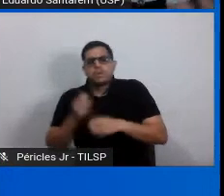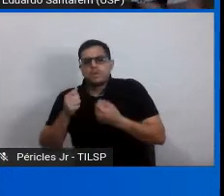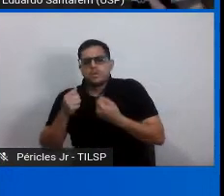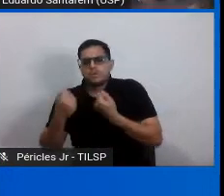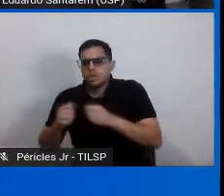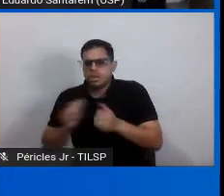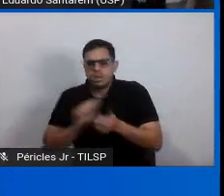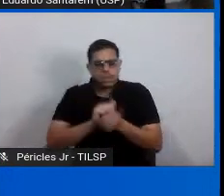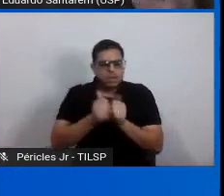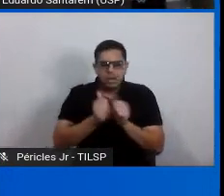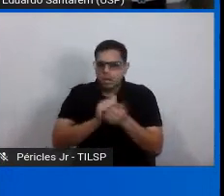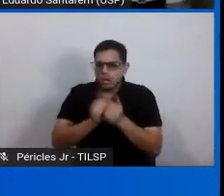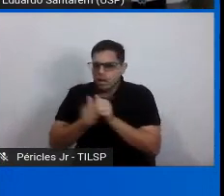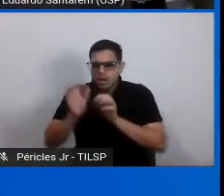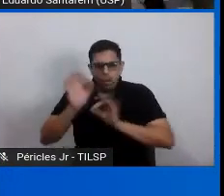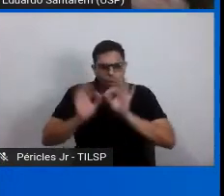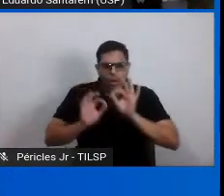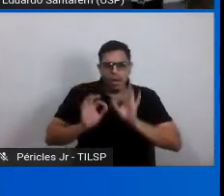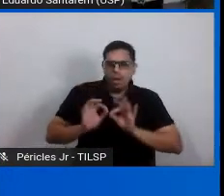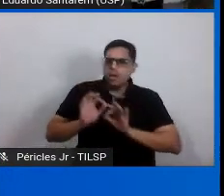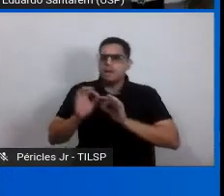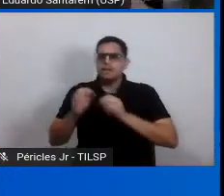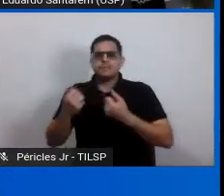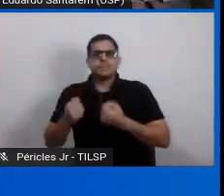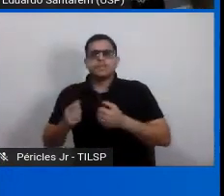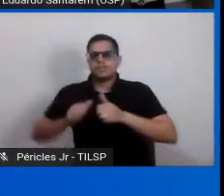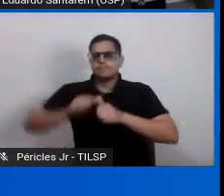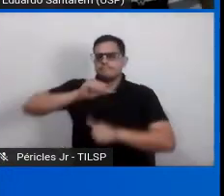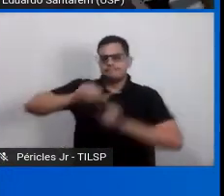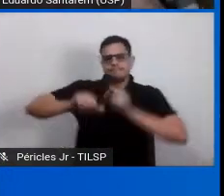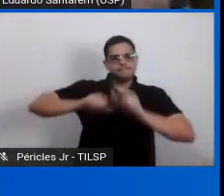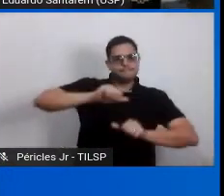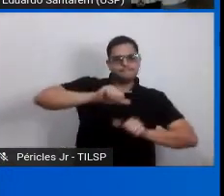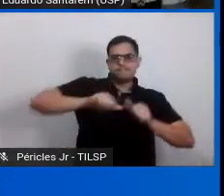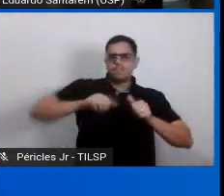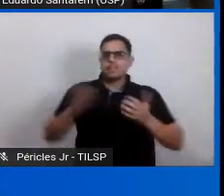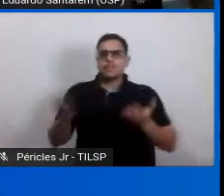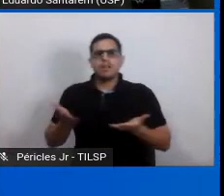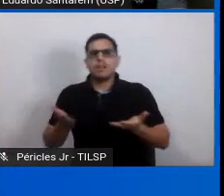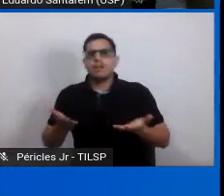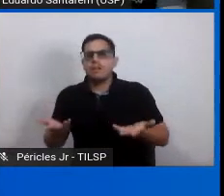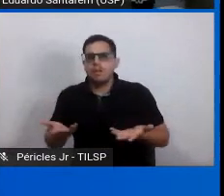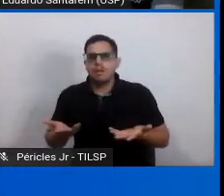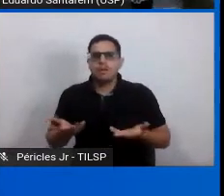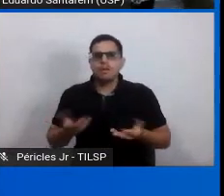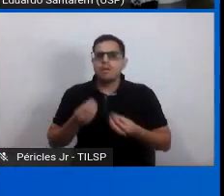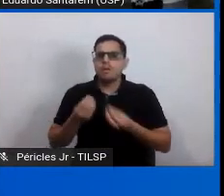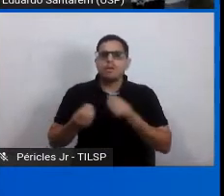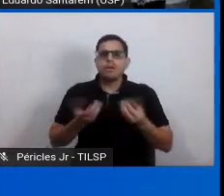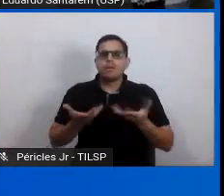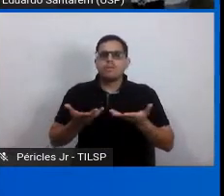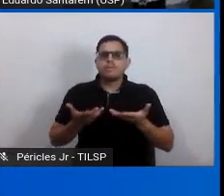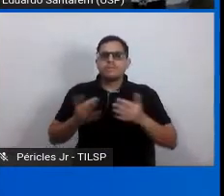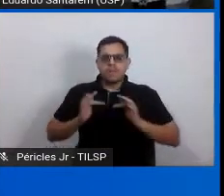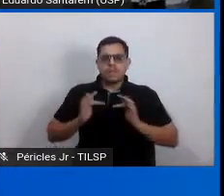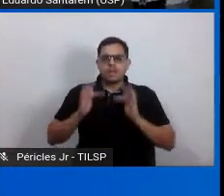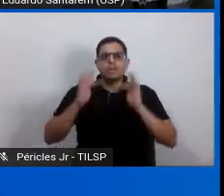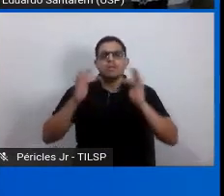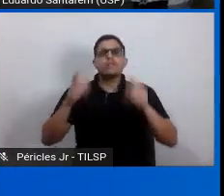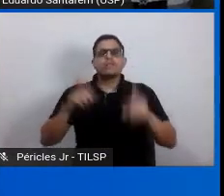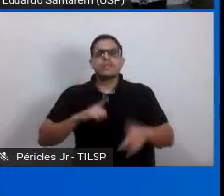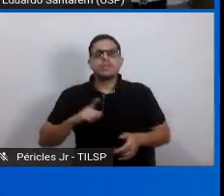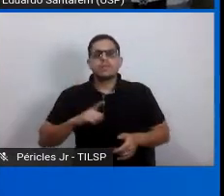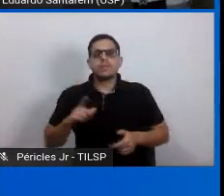a gente hoje em dia tem recursos né tecnológicos para melhorar a criatividade melhorar as facilidades de ensino e alguns